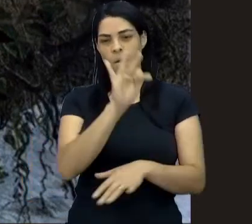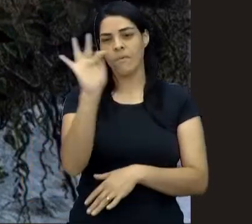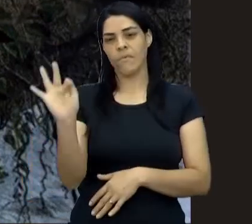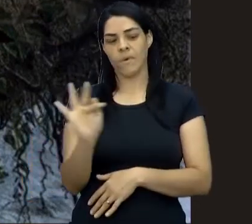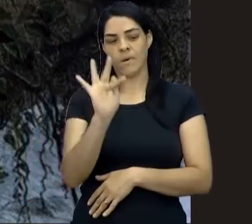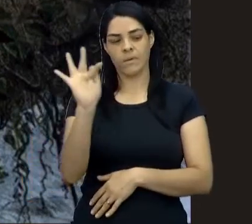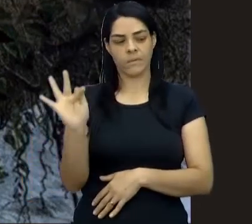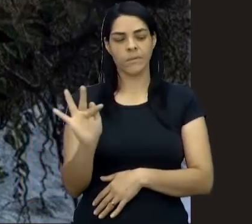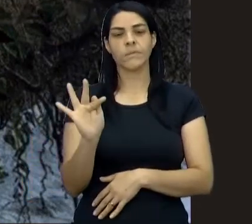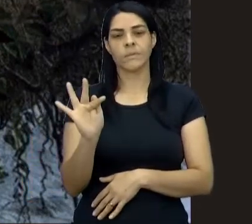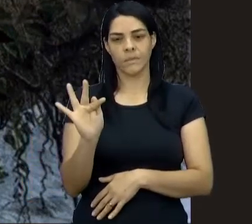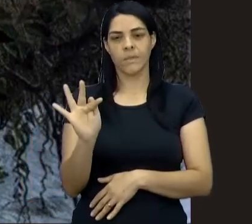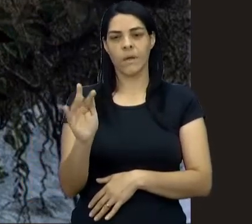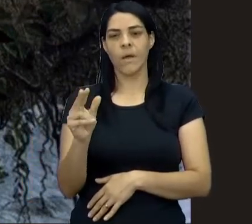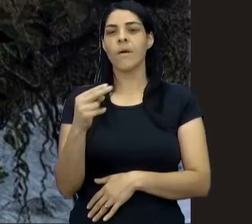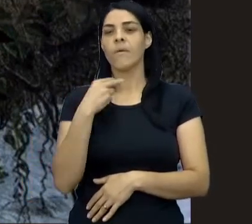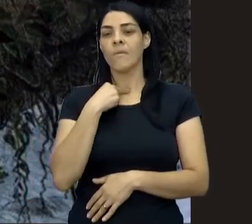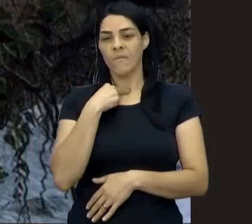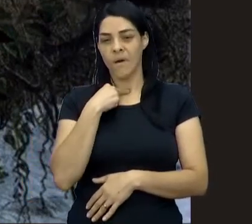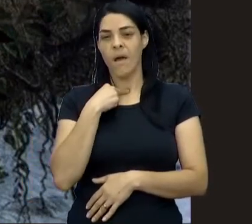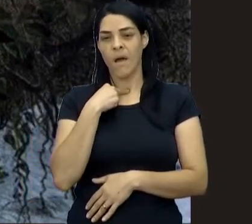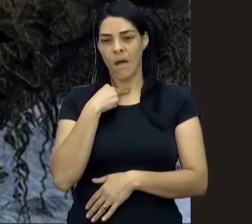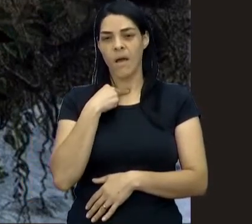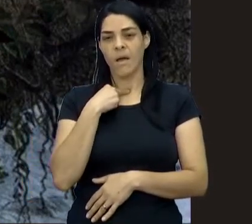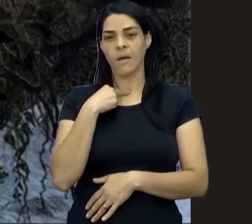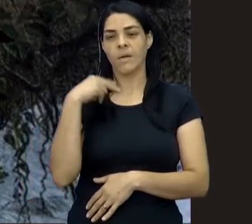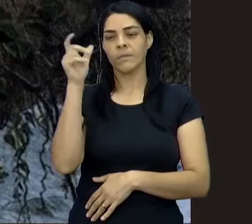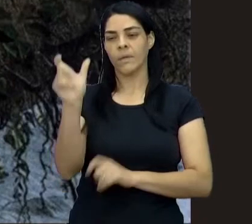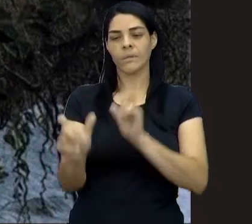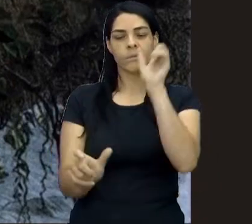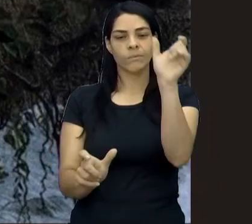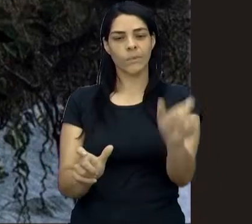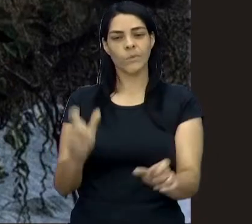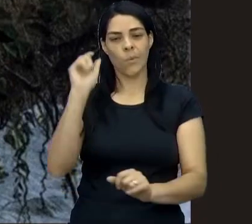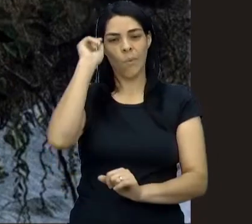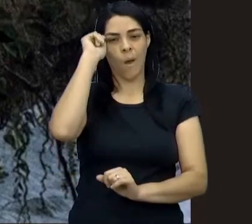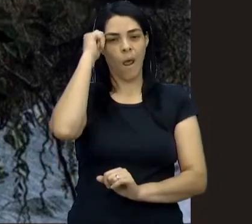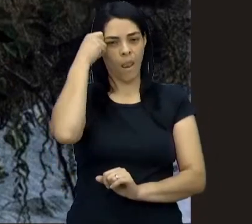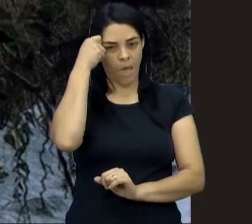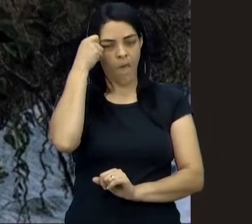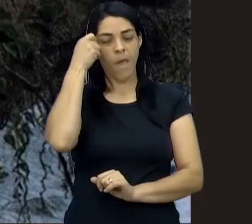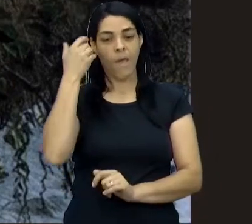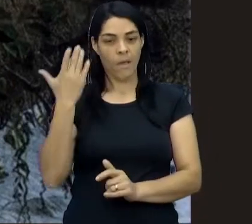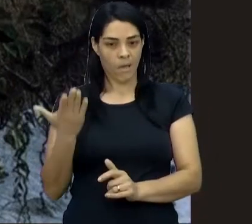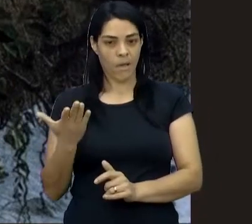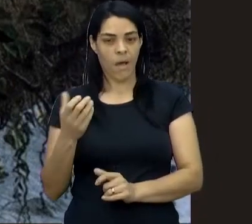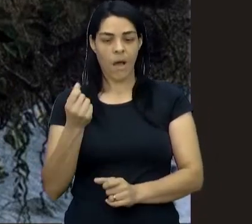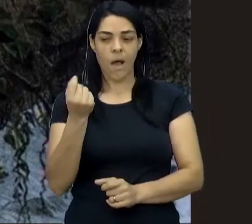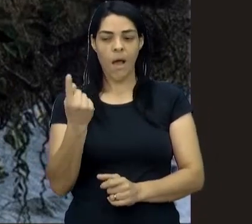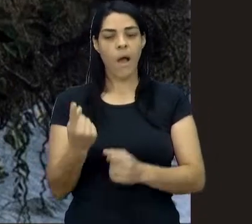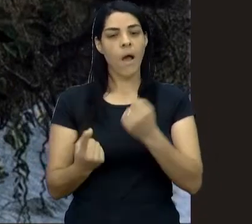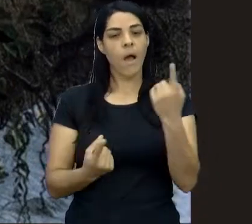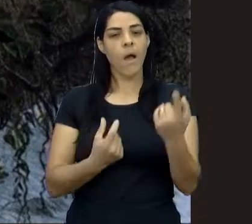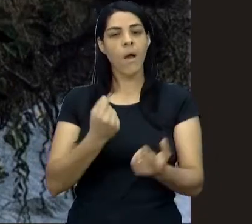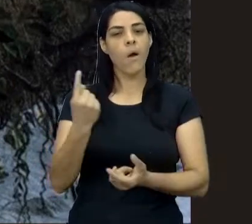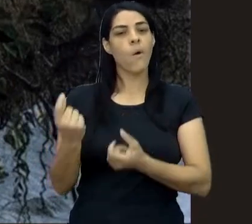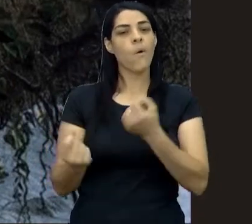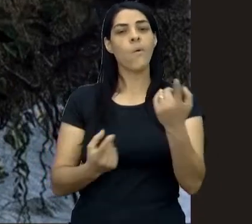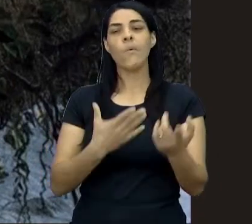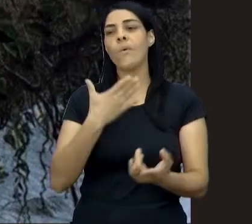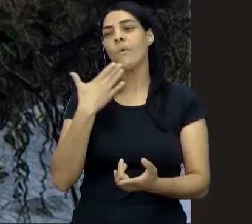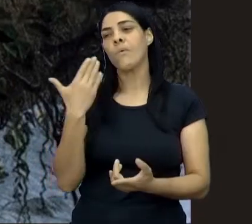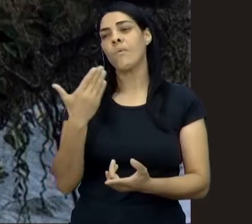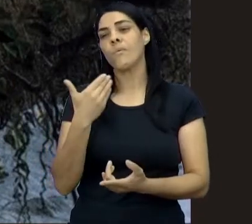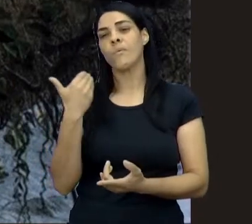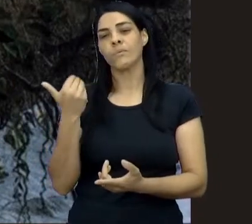para as pessoas negras né descendentes tal então assim alguns até dizem que isso não seria a melhor